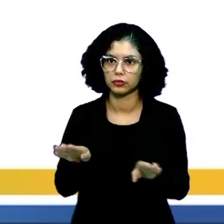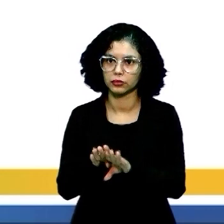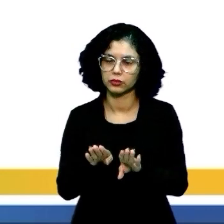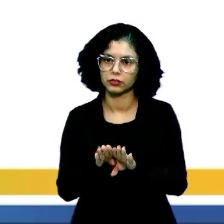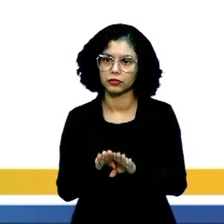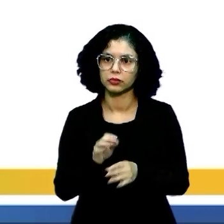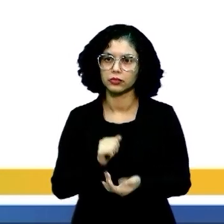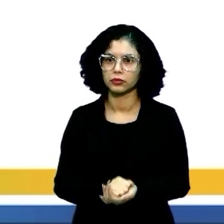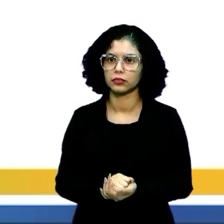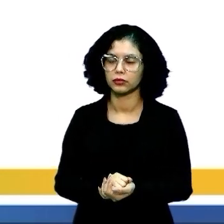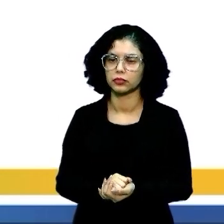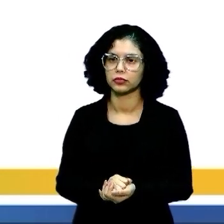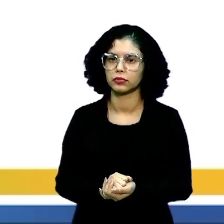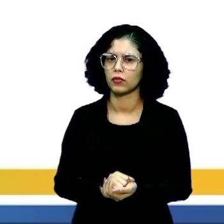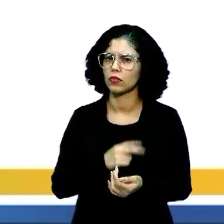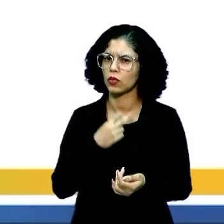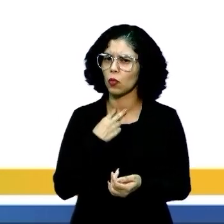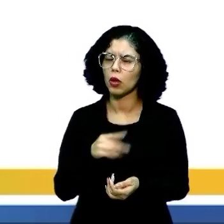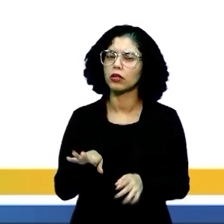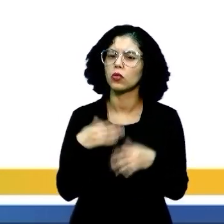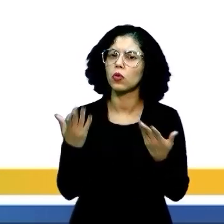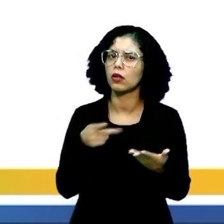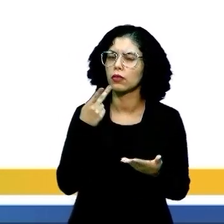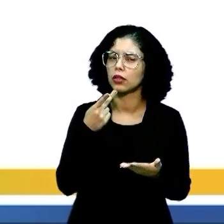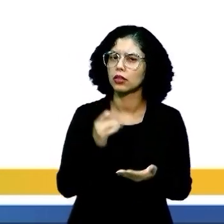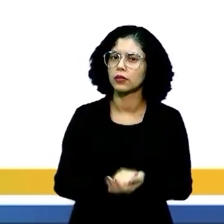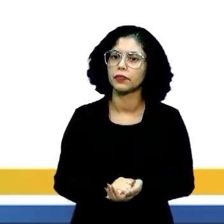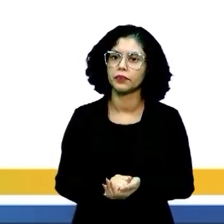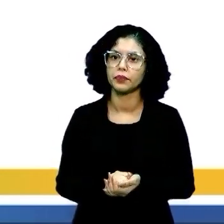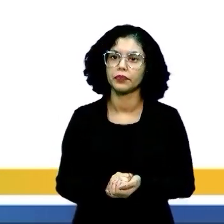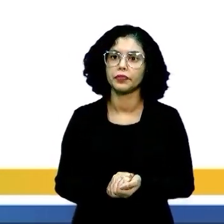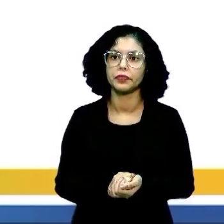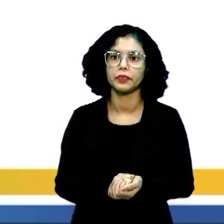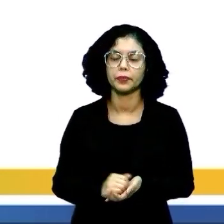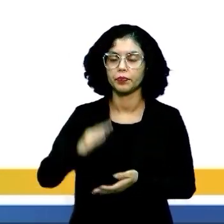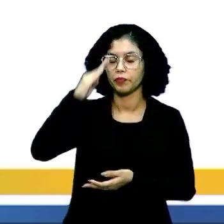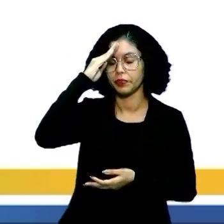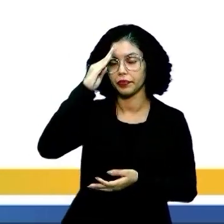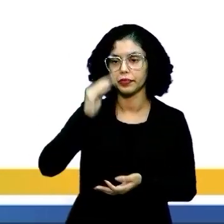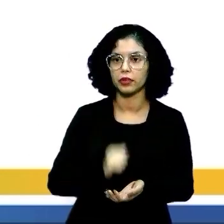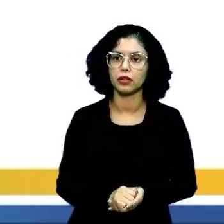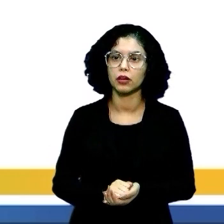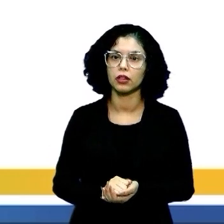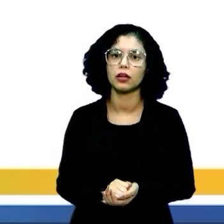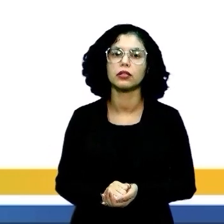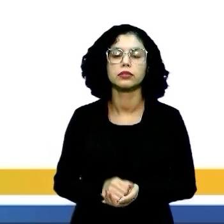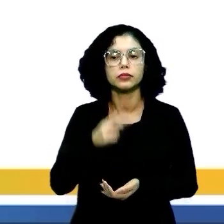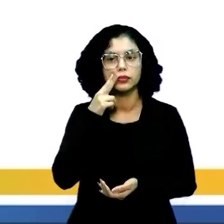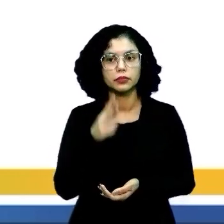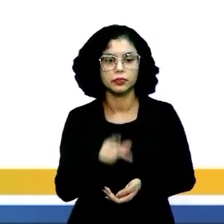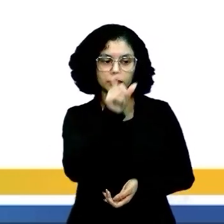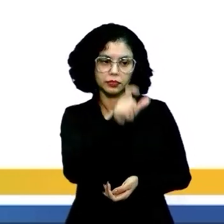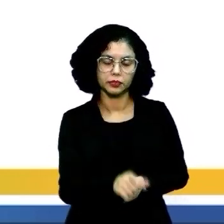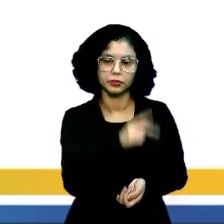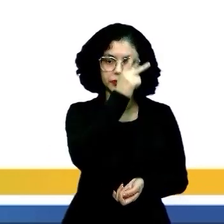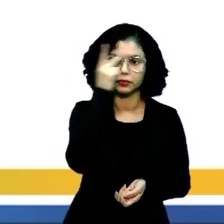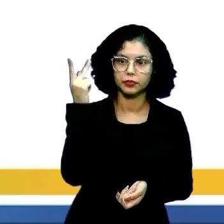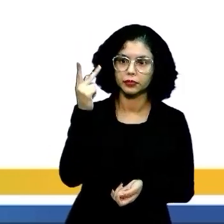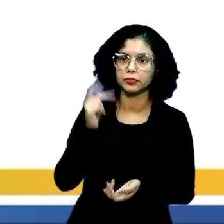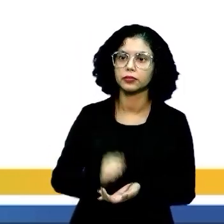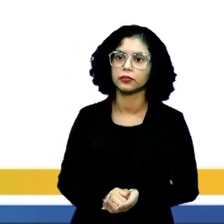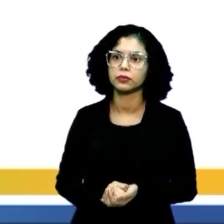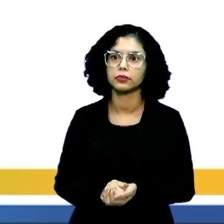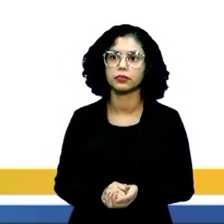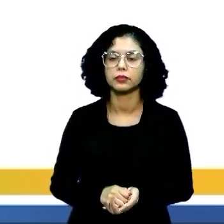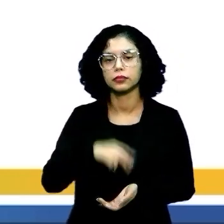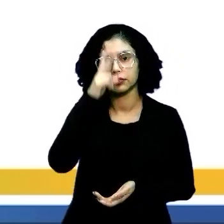está ocupando o tanque de guerra? Que seria, por exemplo, um soldado. Ele vê uma pessoa